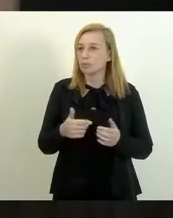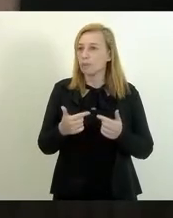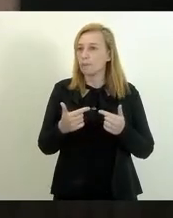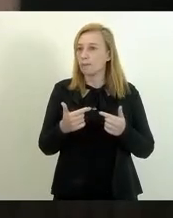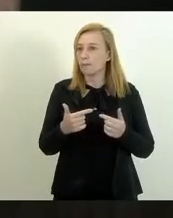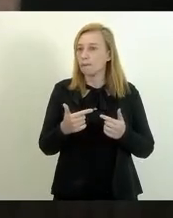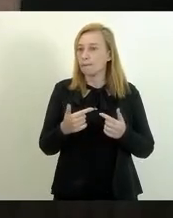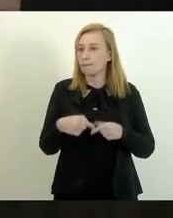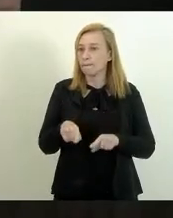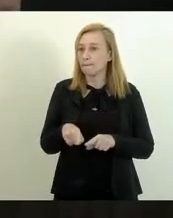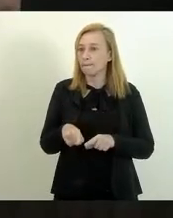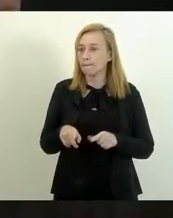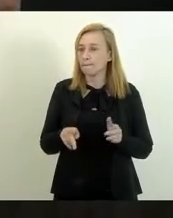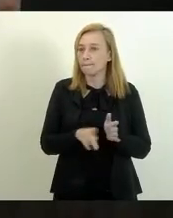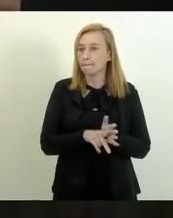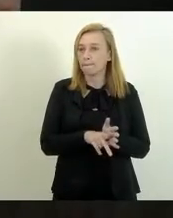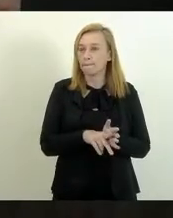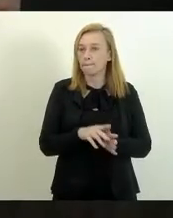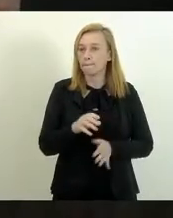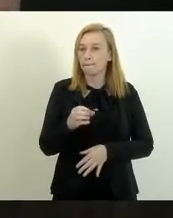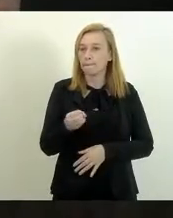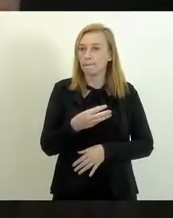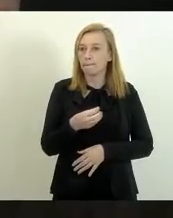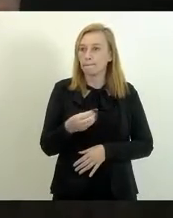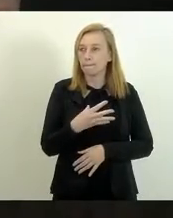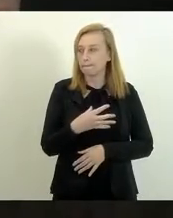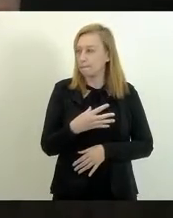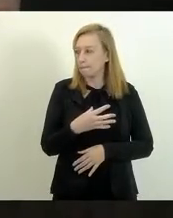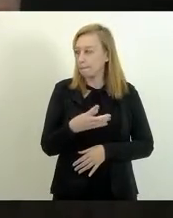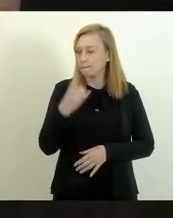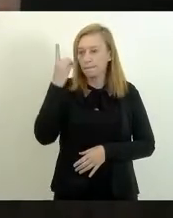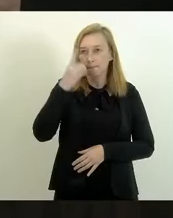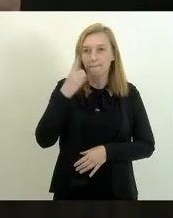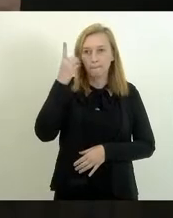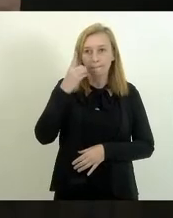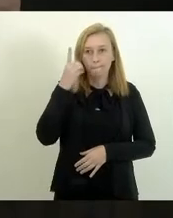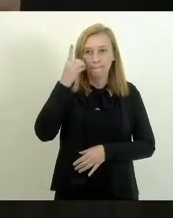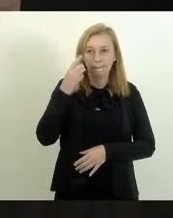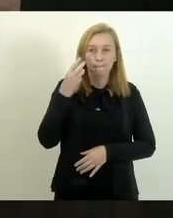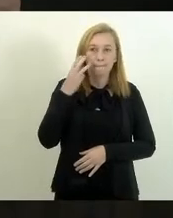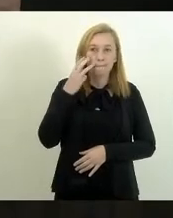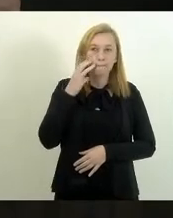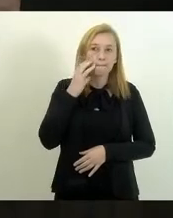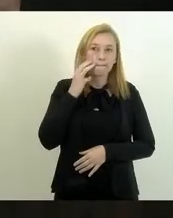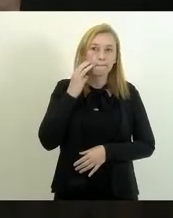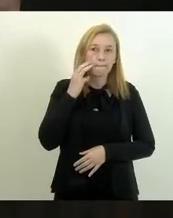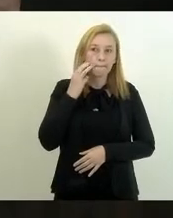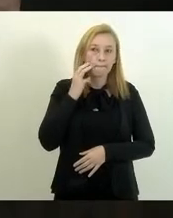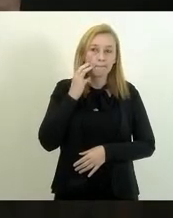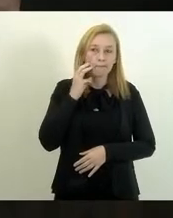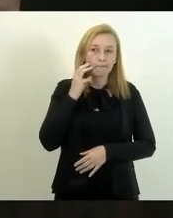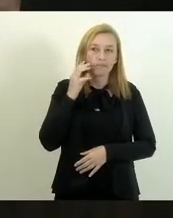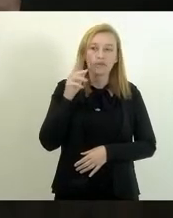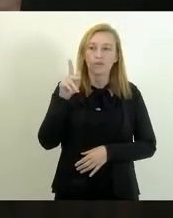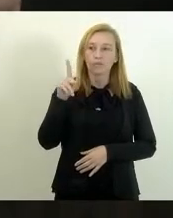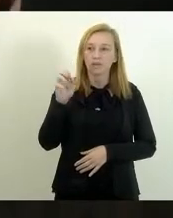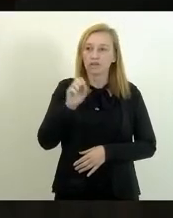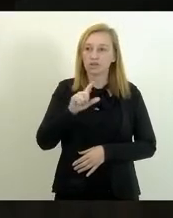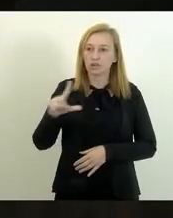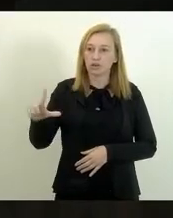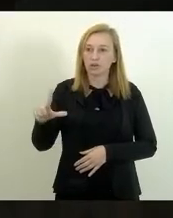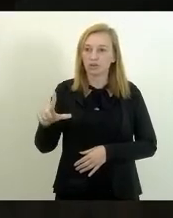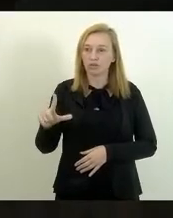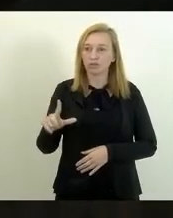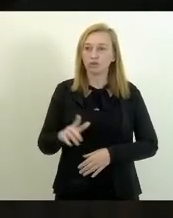abstenção do novo. Abstenção. Deputado Valdec, Renata Souza. Pessoal, senhor presidente. Pessoal.